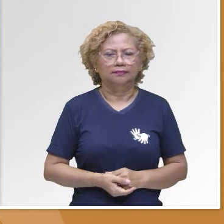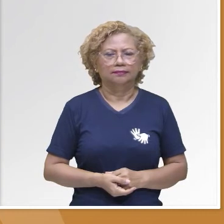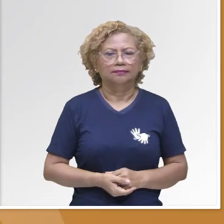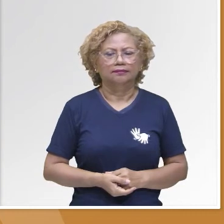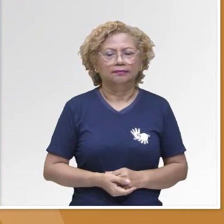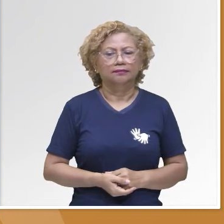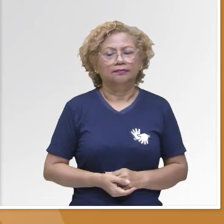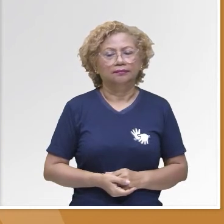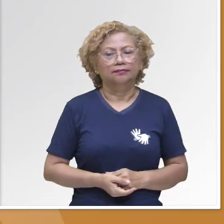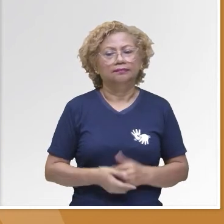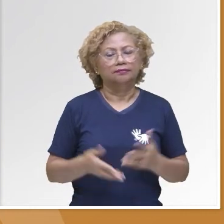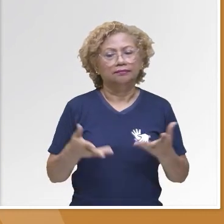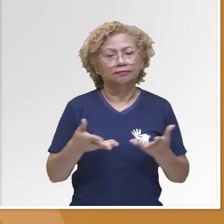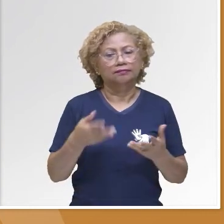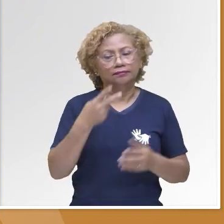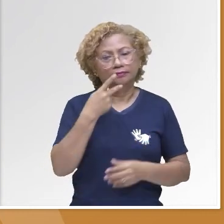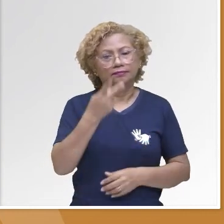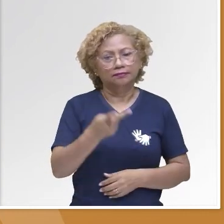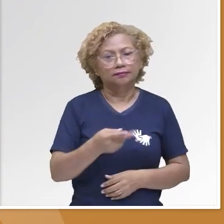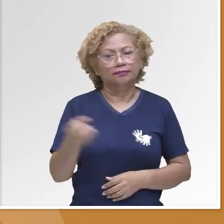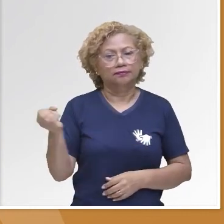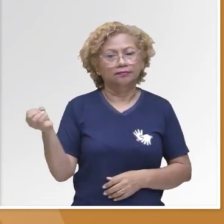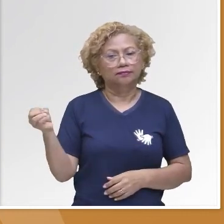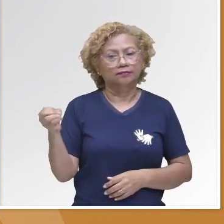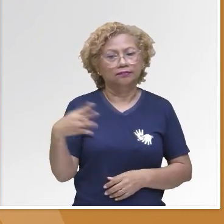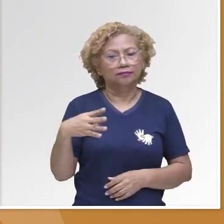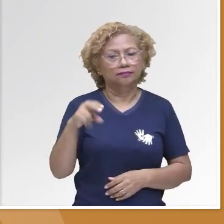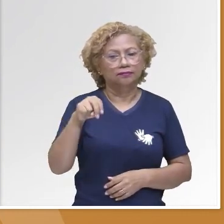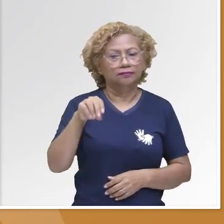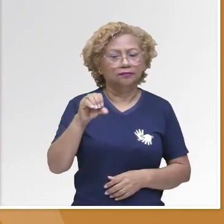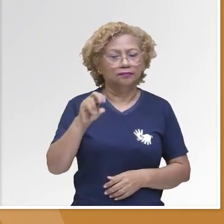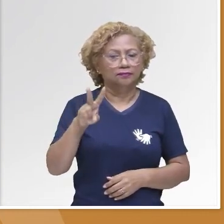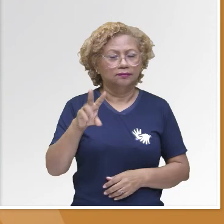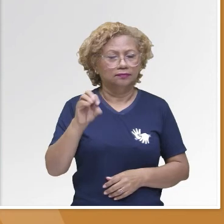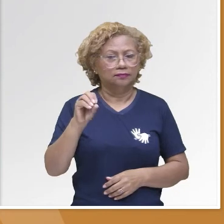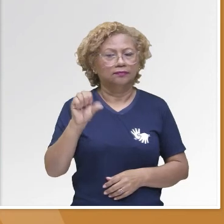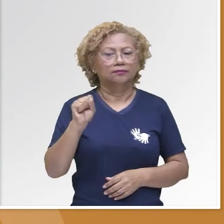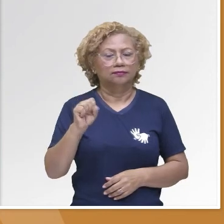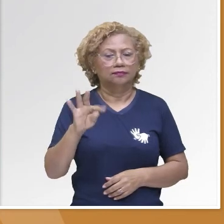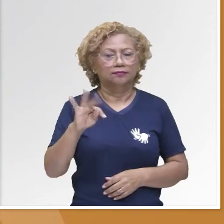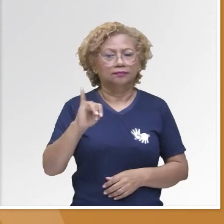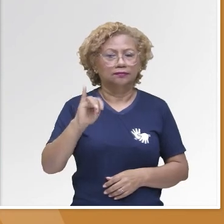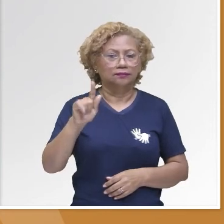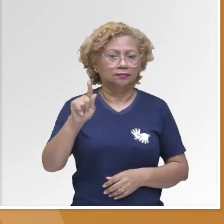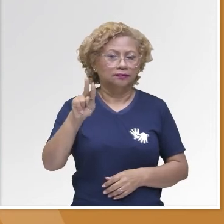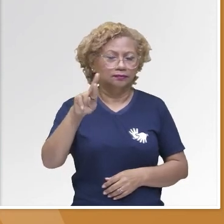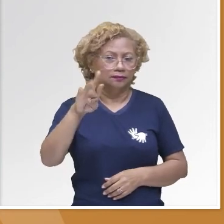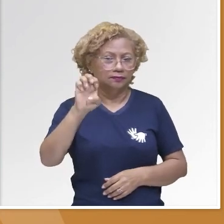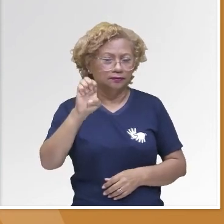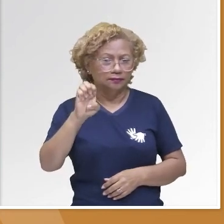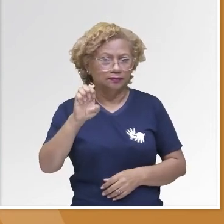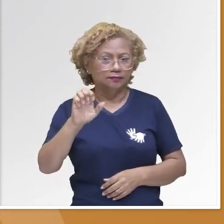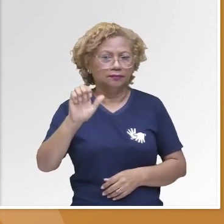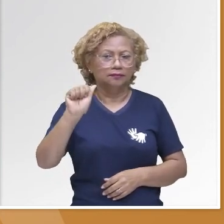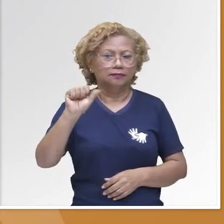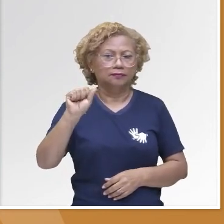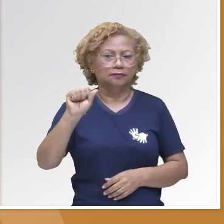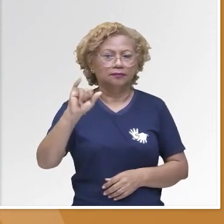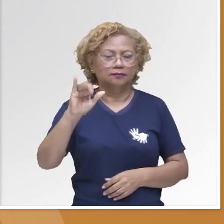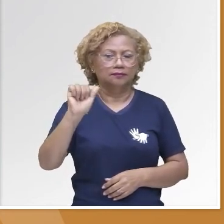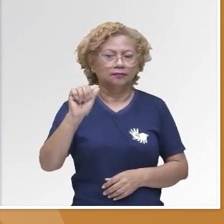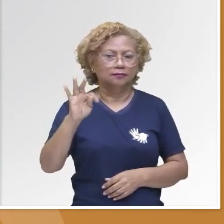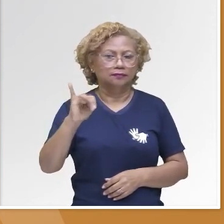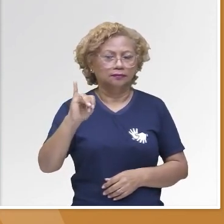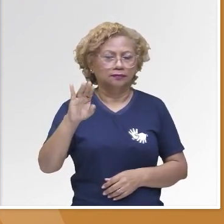novos tigres asiáticos, tá? E a gente consegue ver no rosa mais claro a Indonésia,